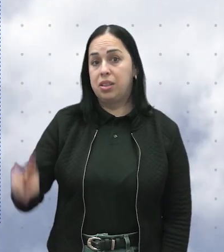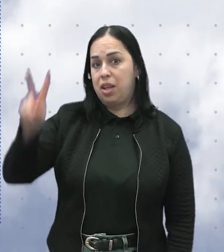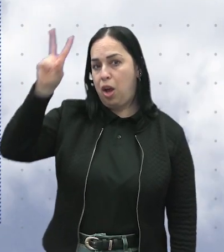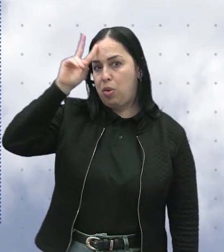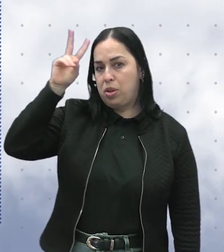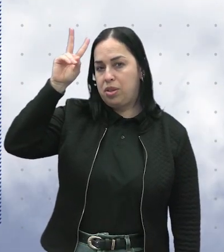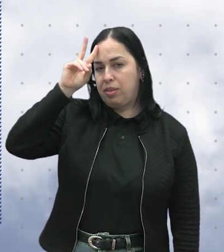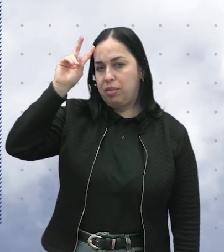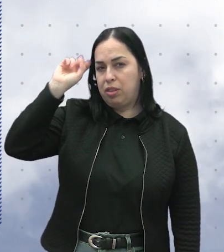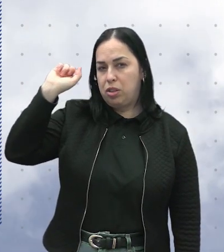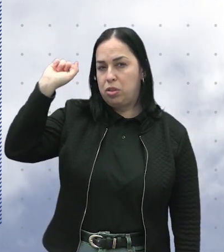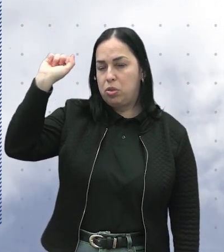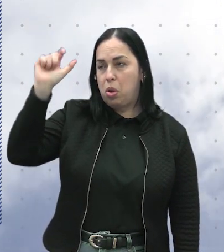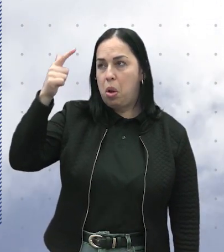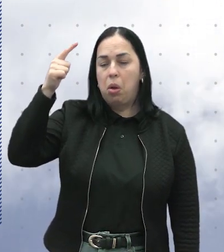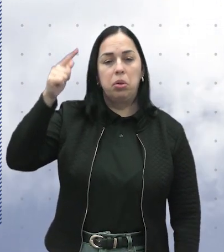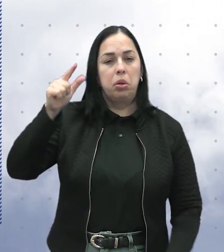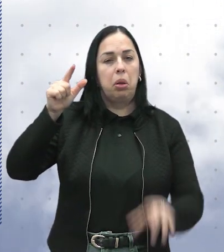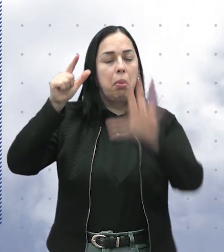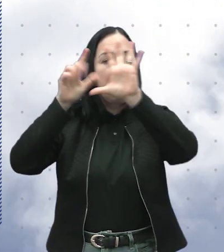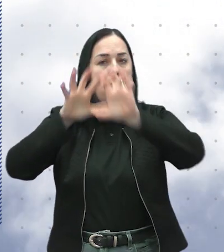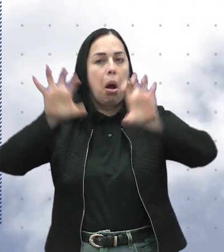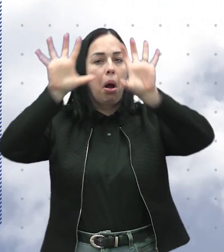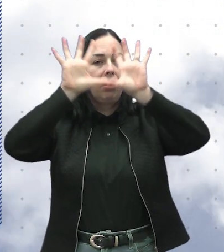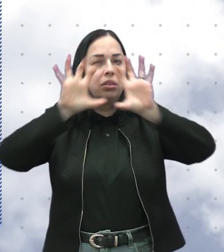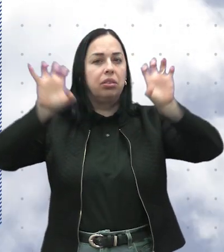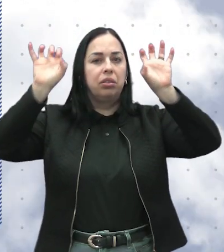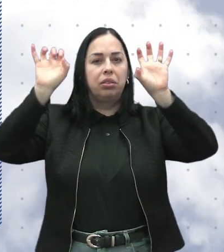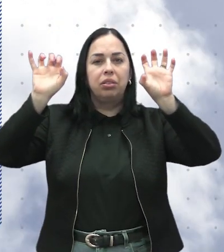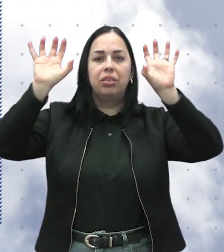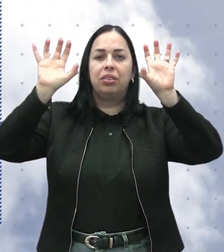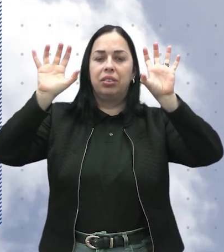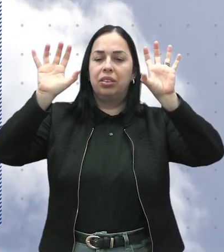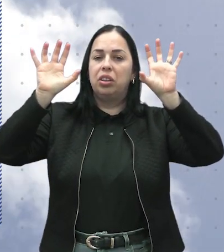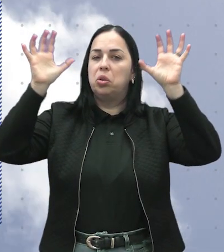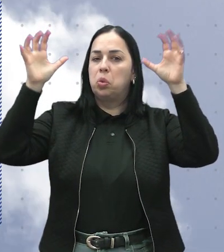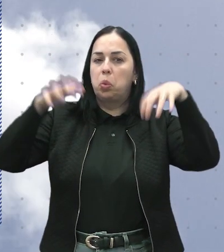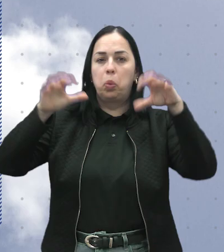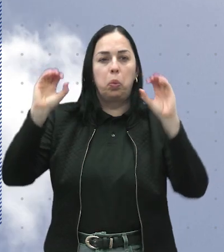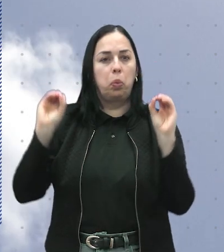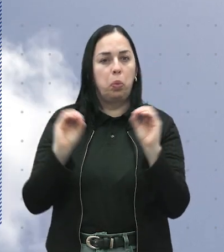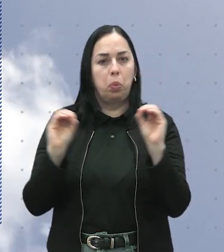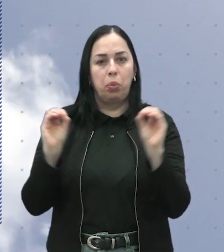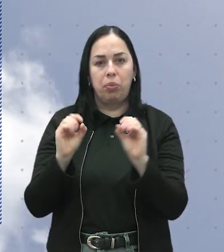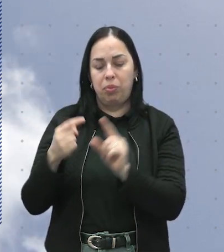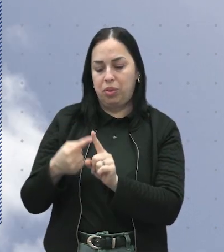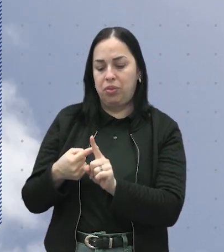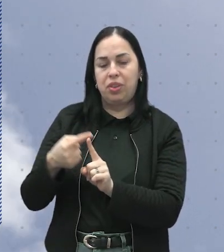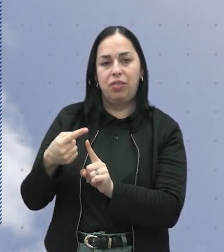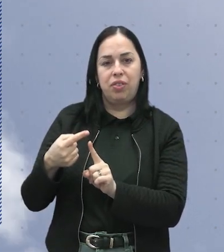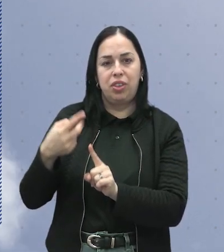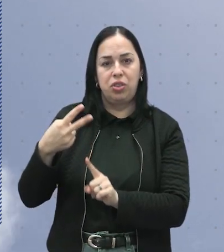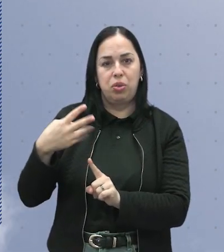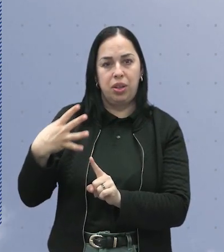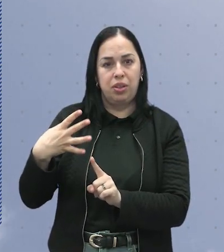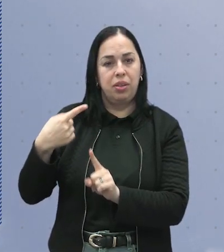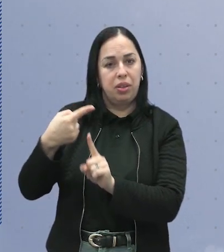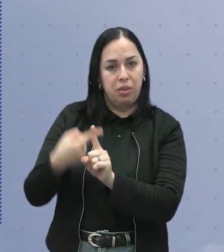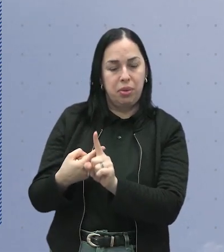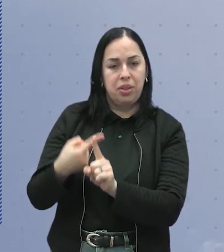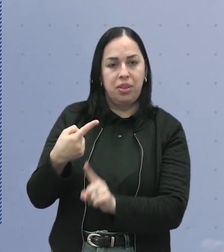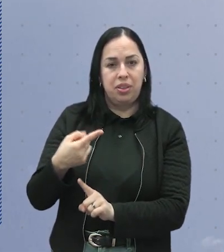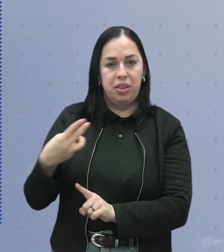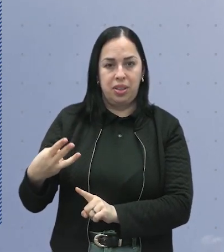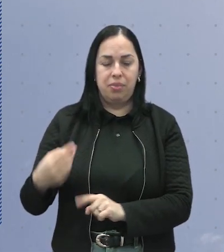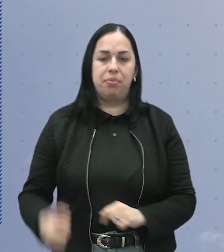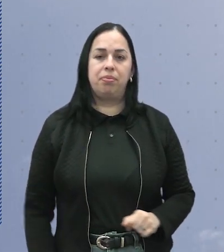Nesta segunda-feira, o dia terá variação de nuvens com abertura de sol, sem chance de chuva. A máxima prevista é de